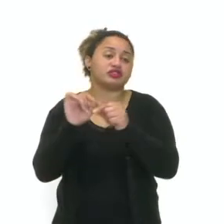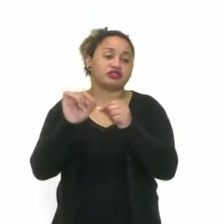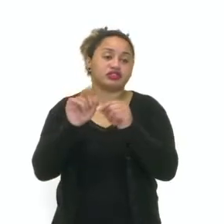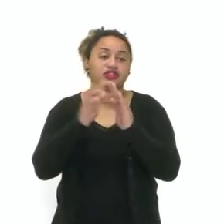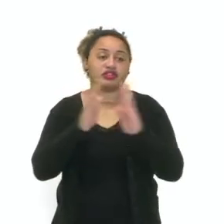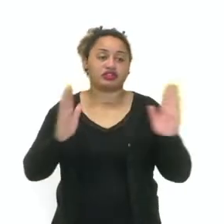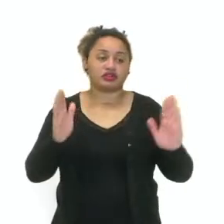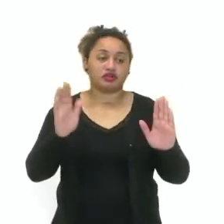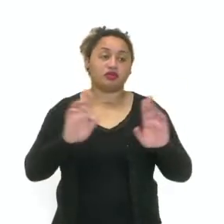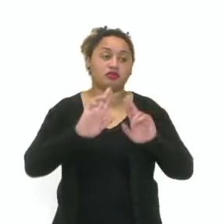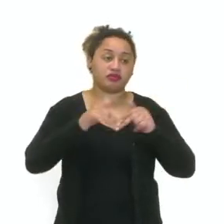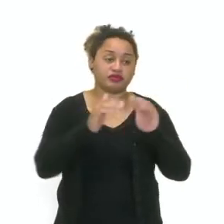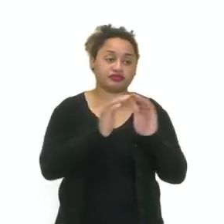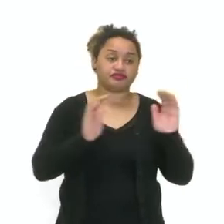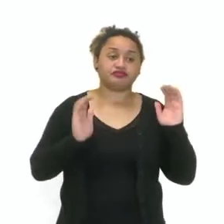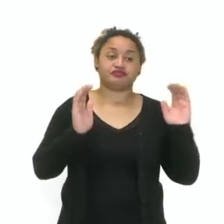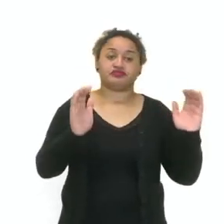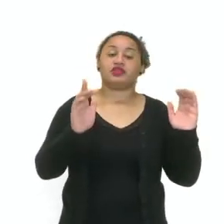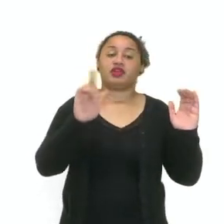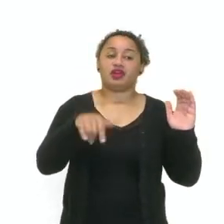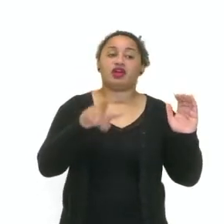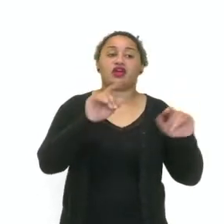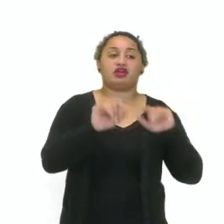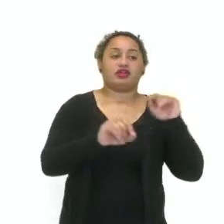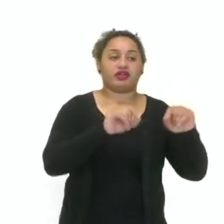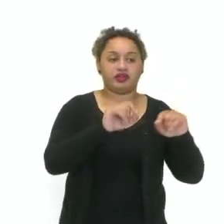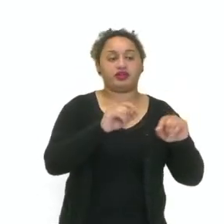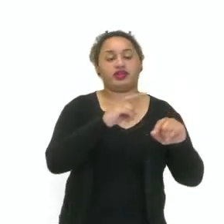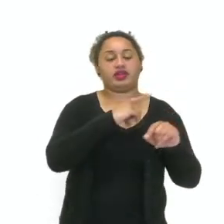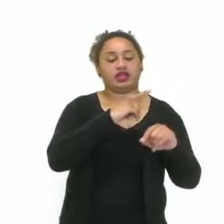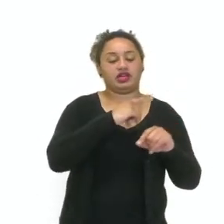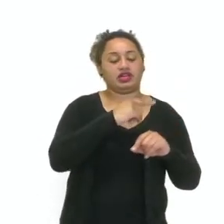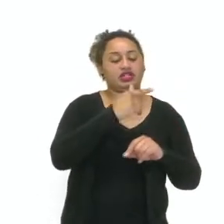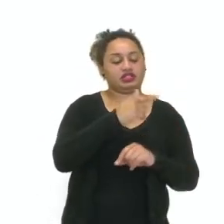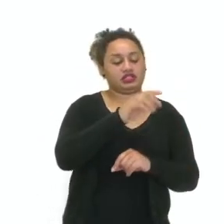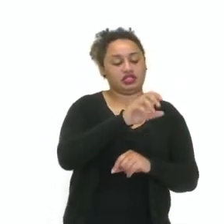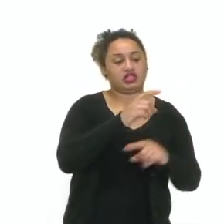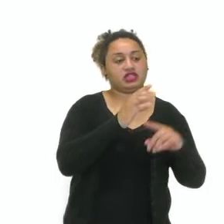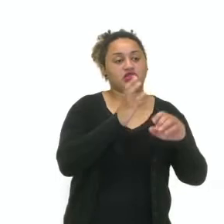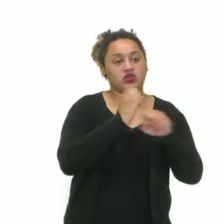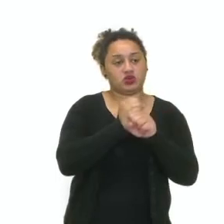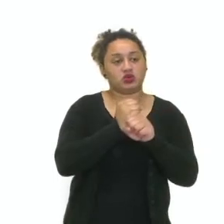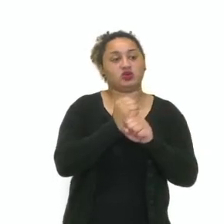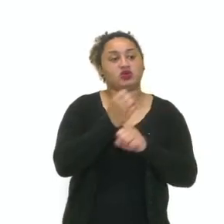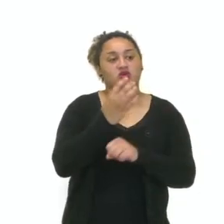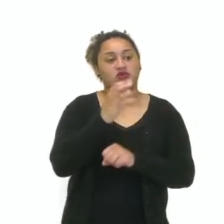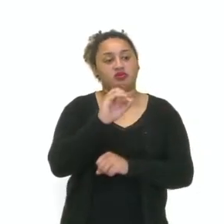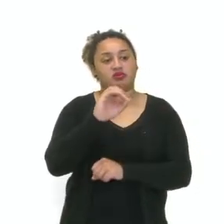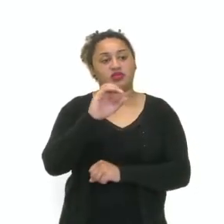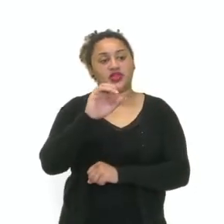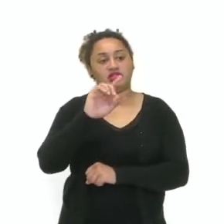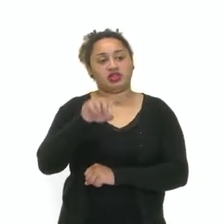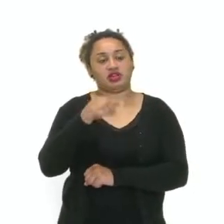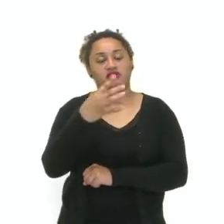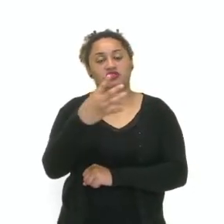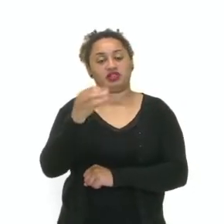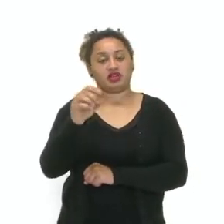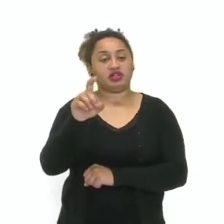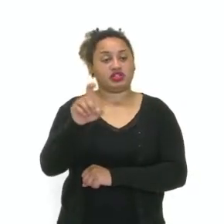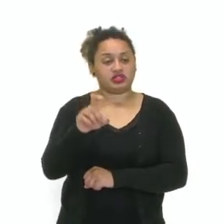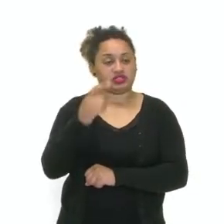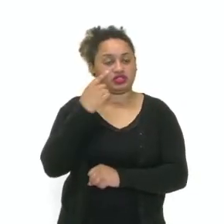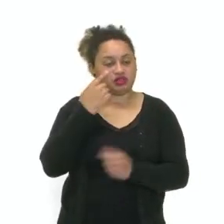a minha função custo ficou como sendo 75 mais 0,40 de